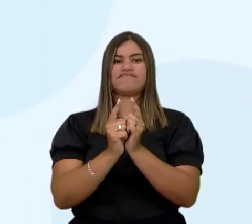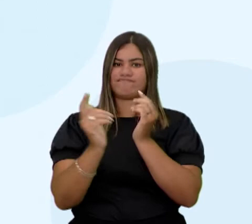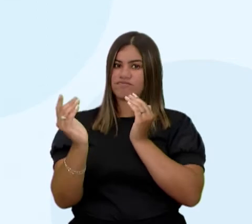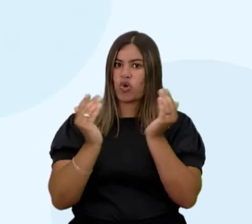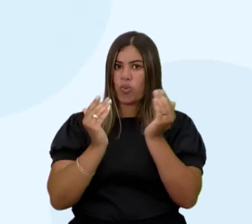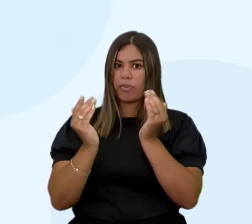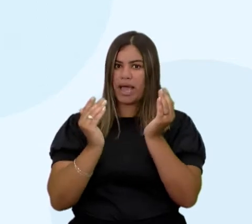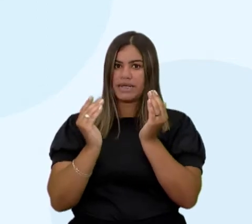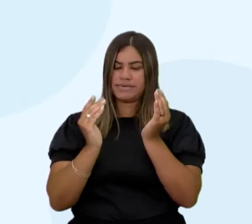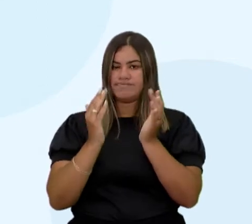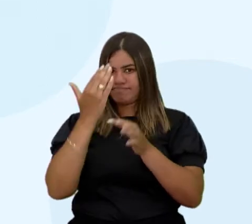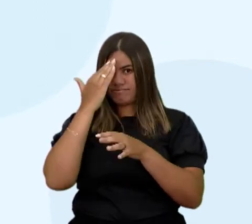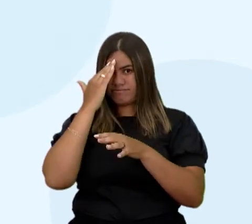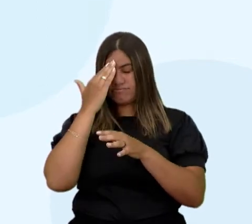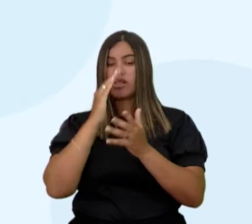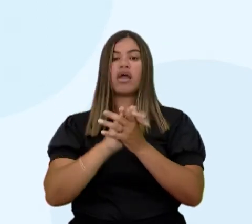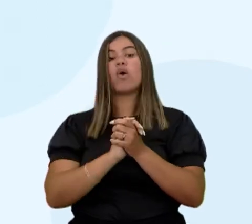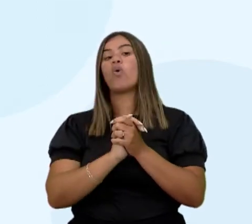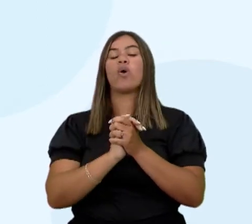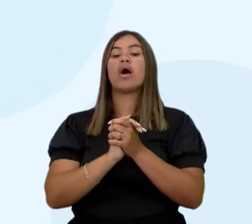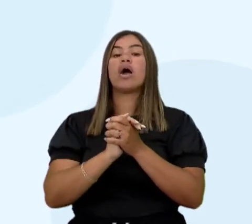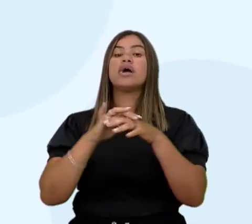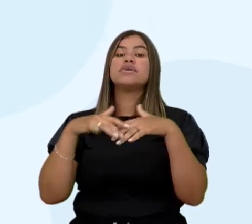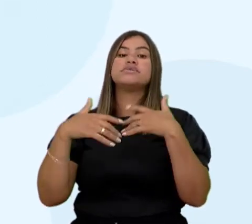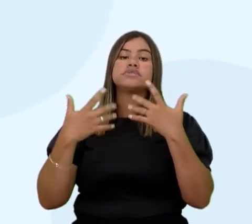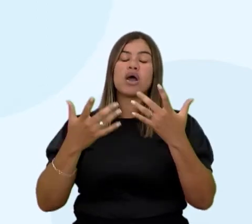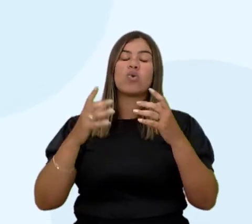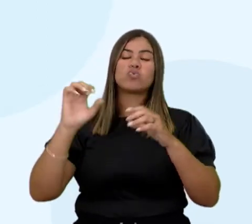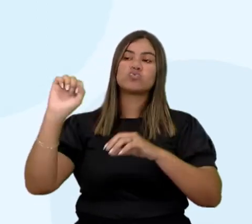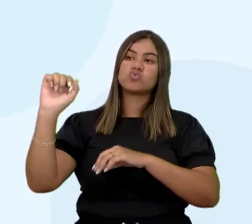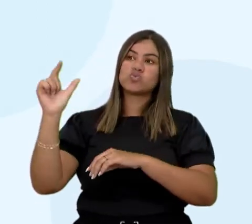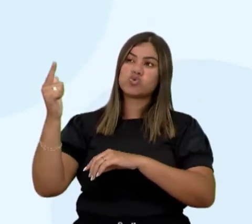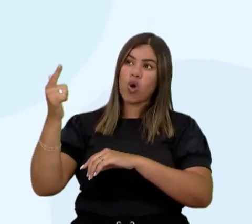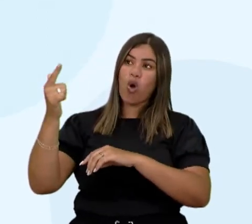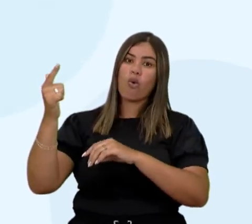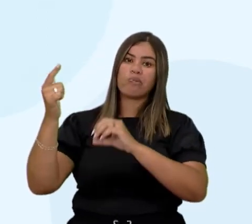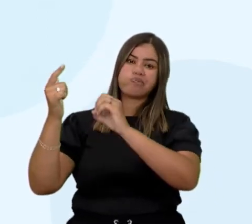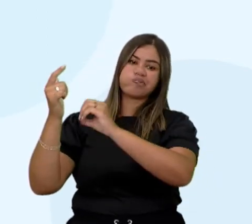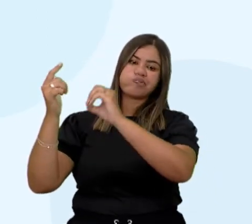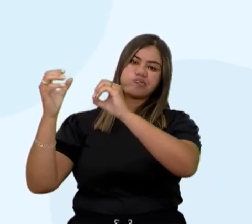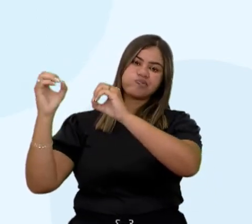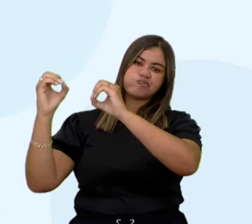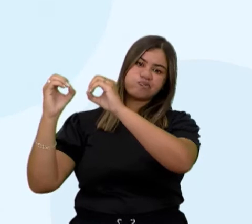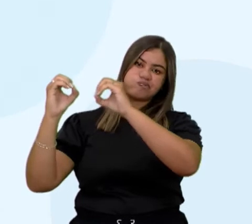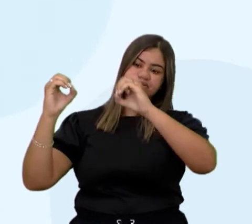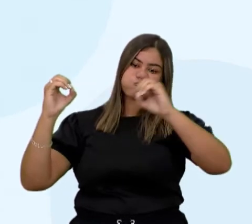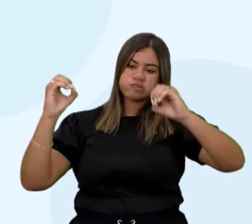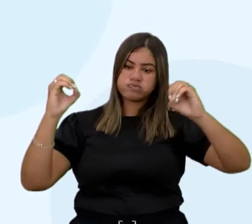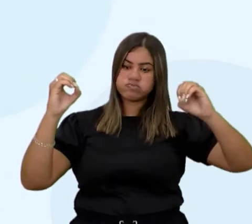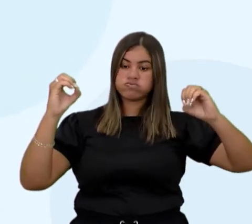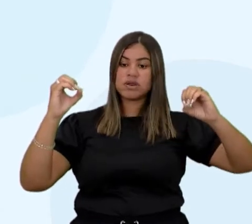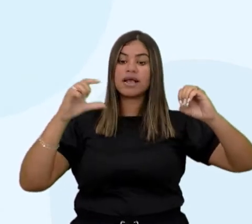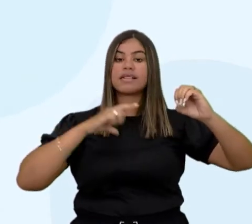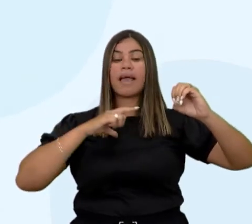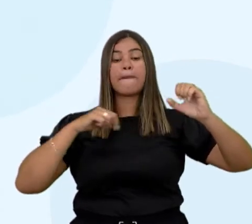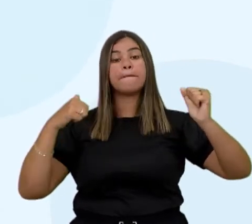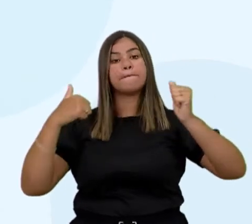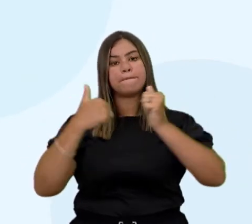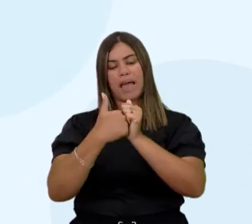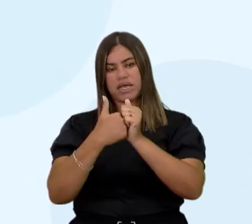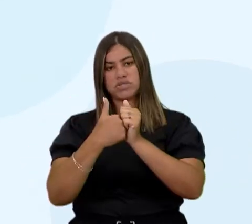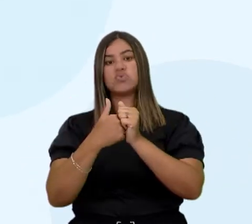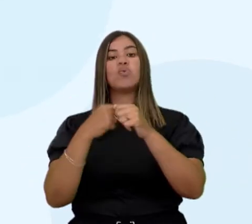muito grande, né, em relação ao Sol, né, ainda ela está bem próxima aí, né, do nosso planeta, por causa que eu falei, né,